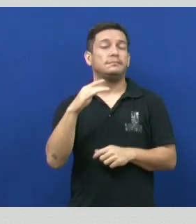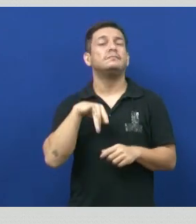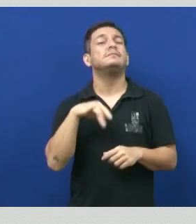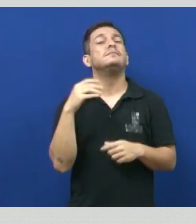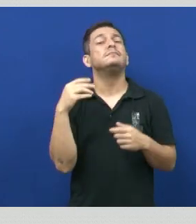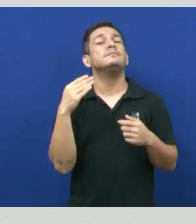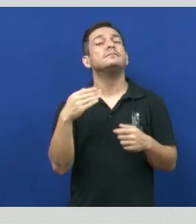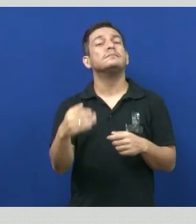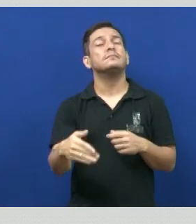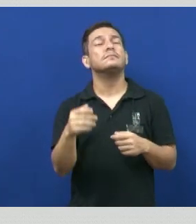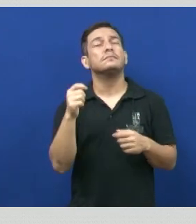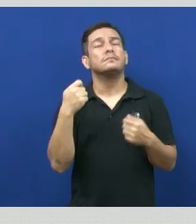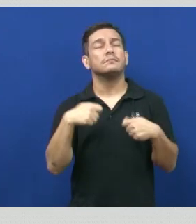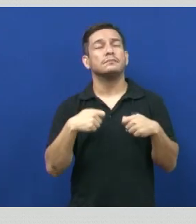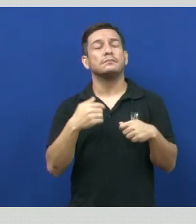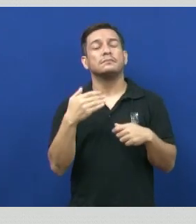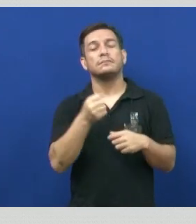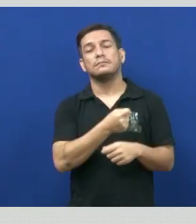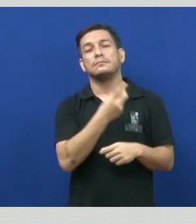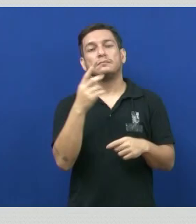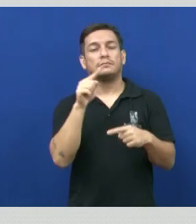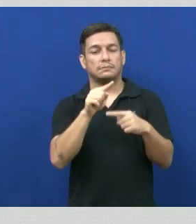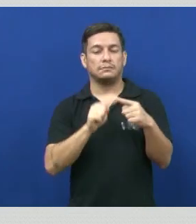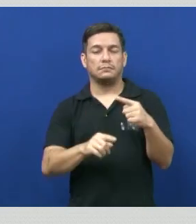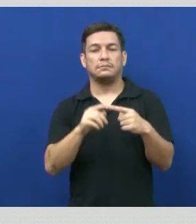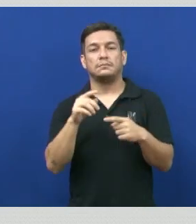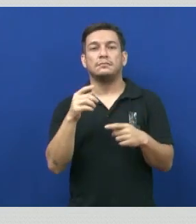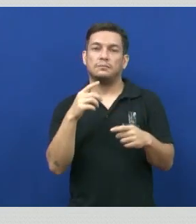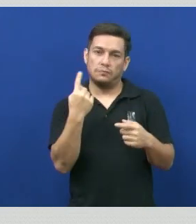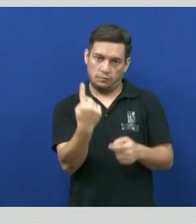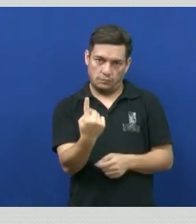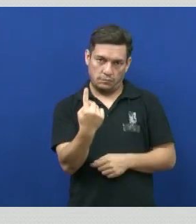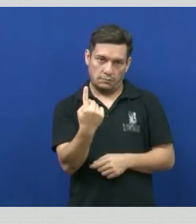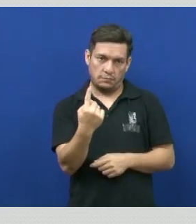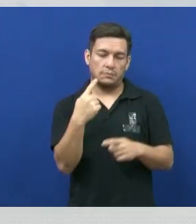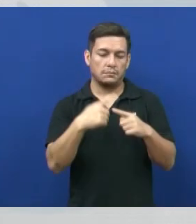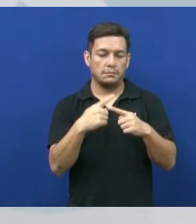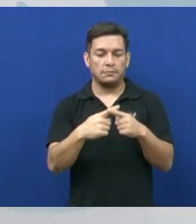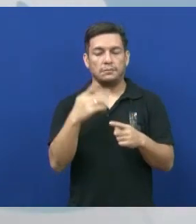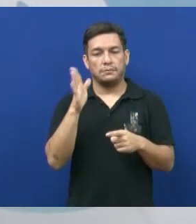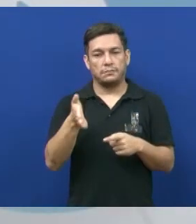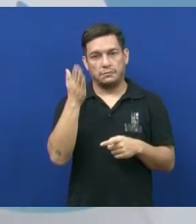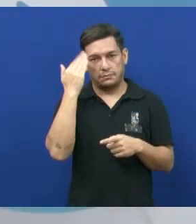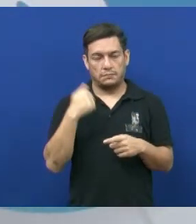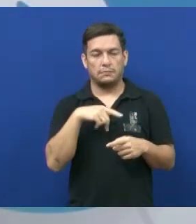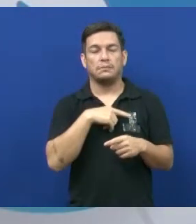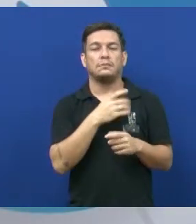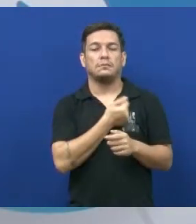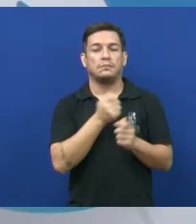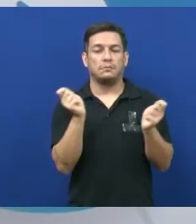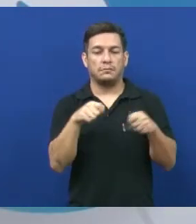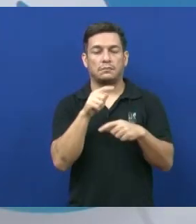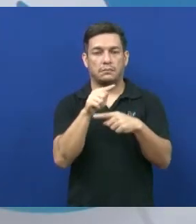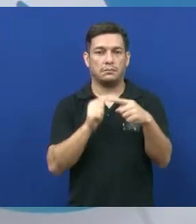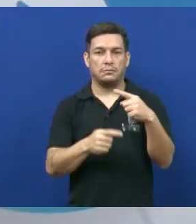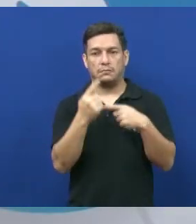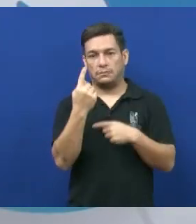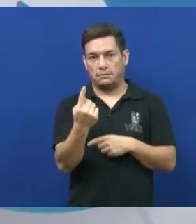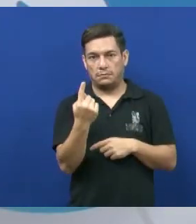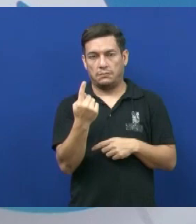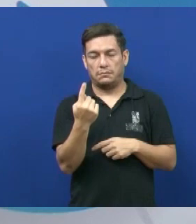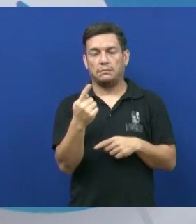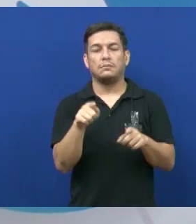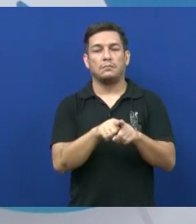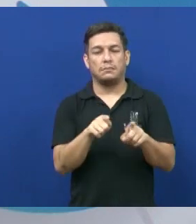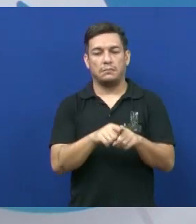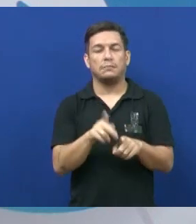necessário quantas divisões exatas? Pelo menos uma, porque eu já sei que todo número é possível dividir por 1 e é possível dividir